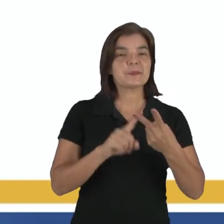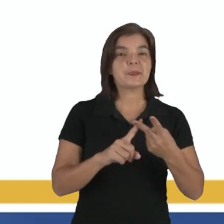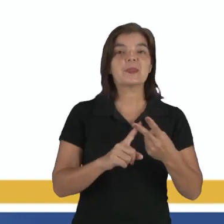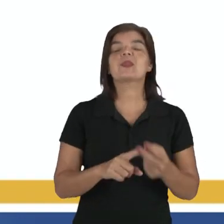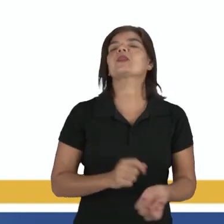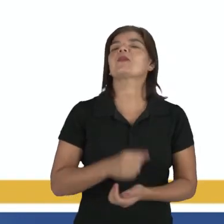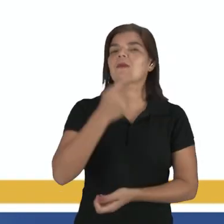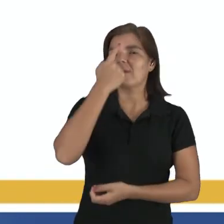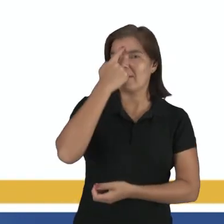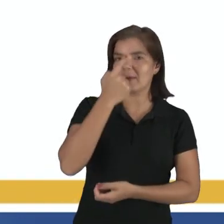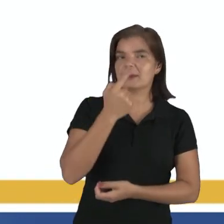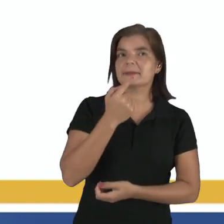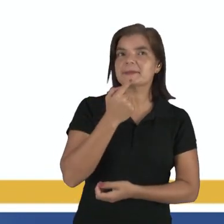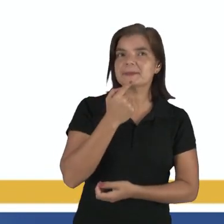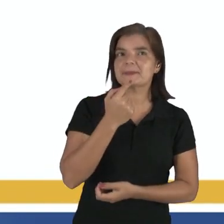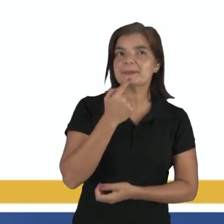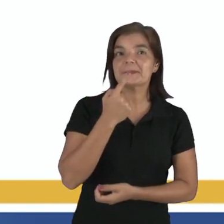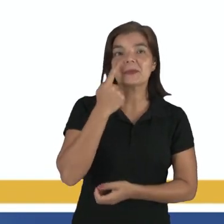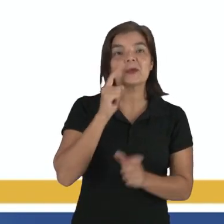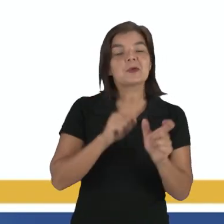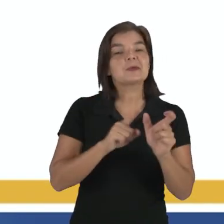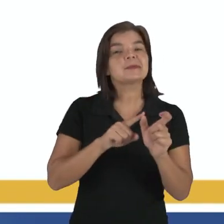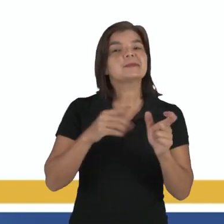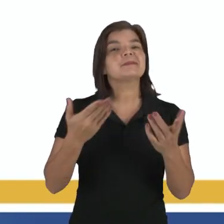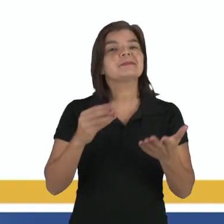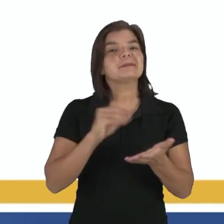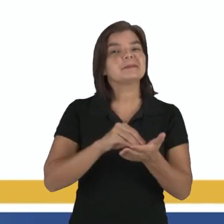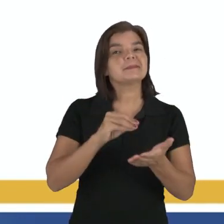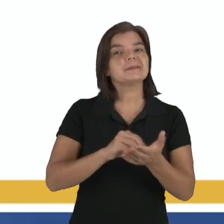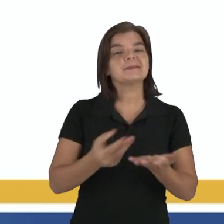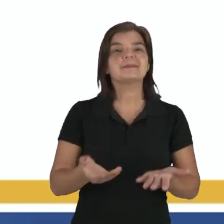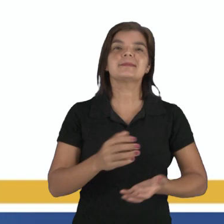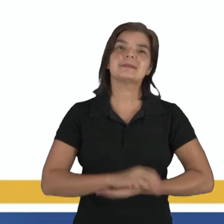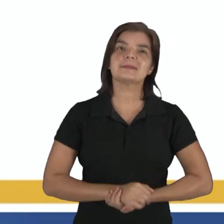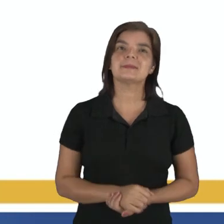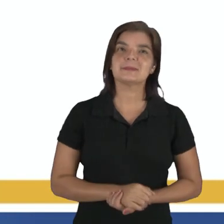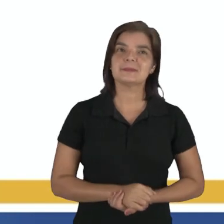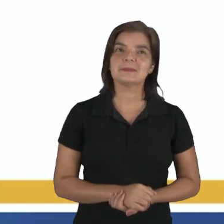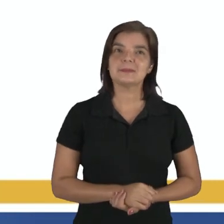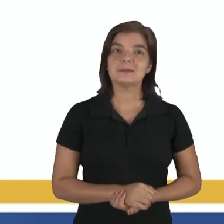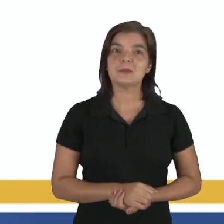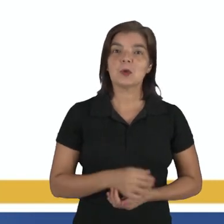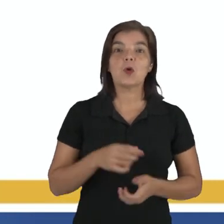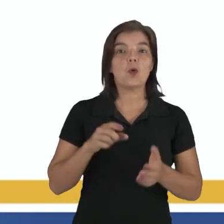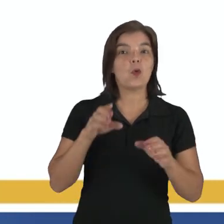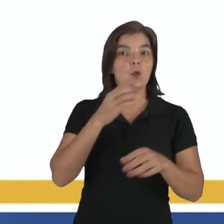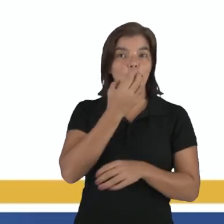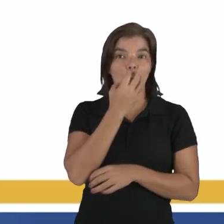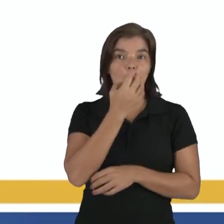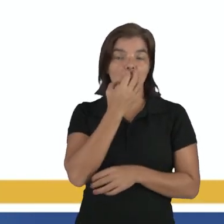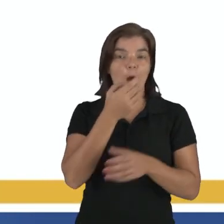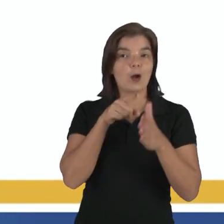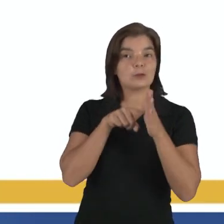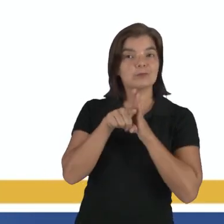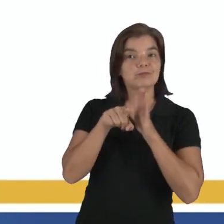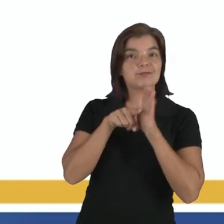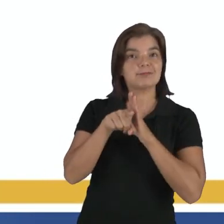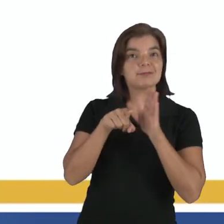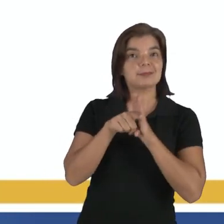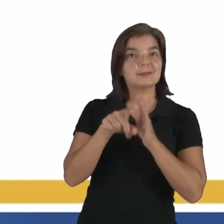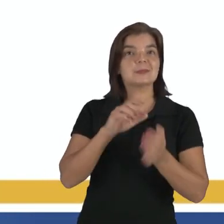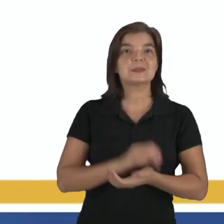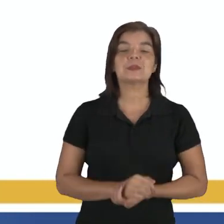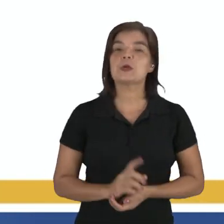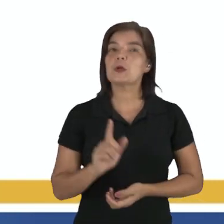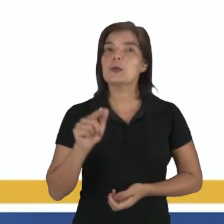pergunta 2, novamente. Observe a imagem e diga quais palavras estão faltando. Aí o cachorrinho tem o espaço, né? You